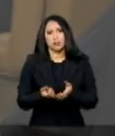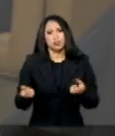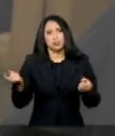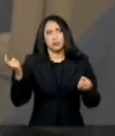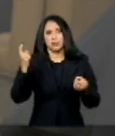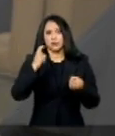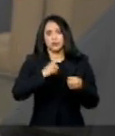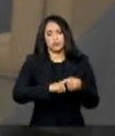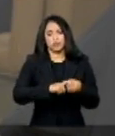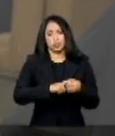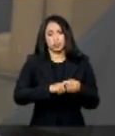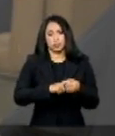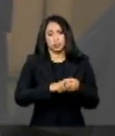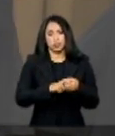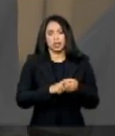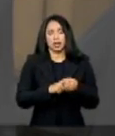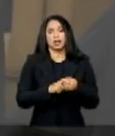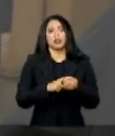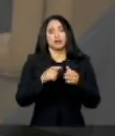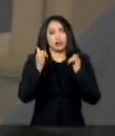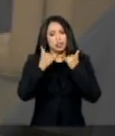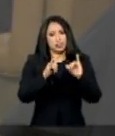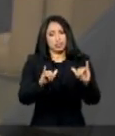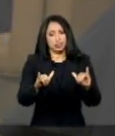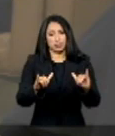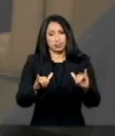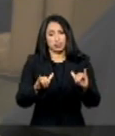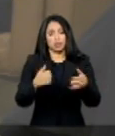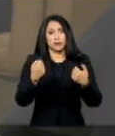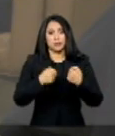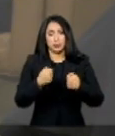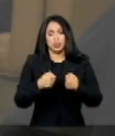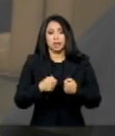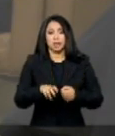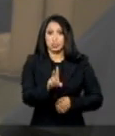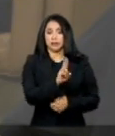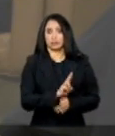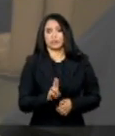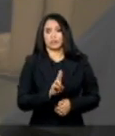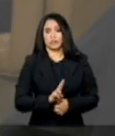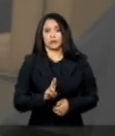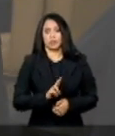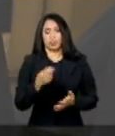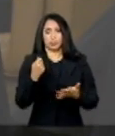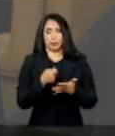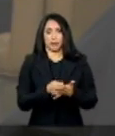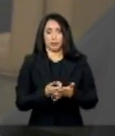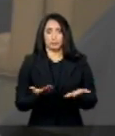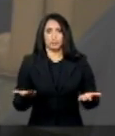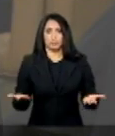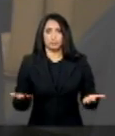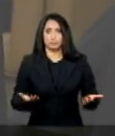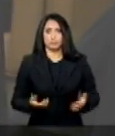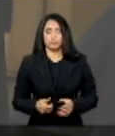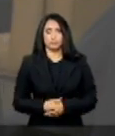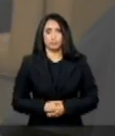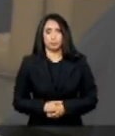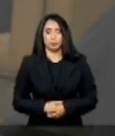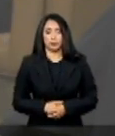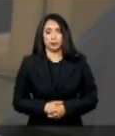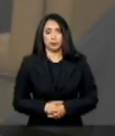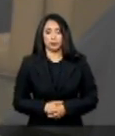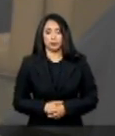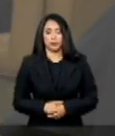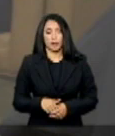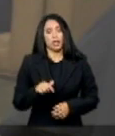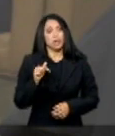tarifária em prejuízo do próprio consumidor do próprio usuário senhores e aqui